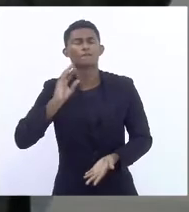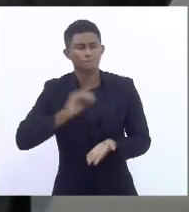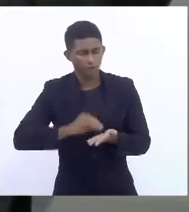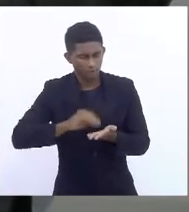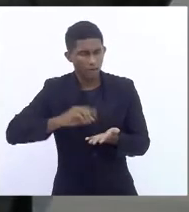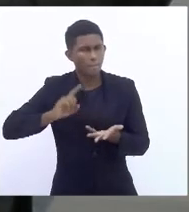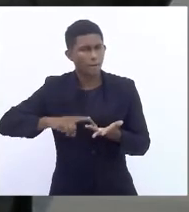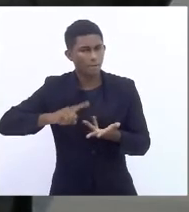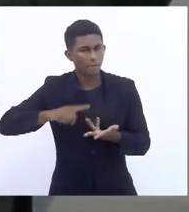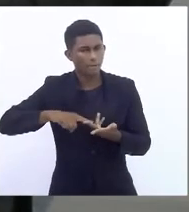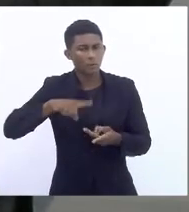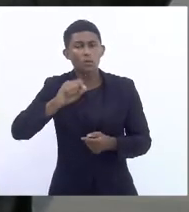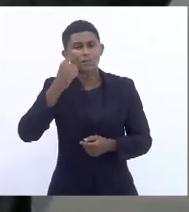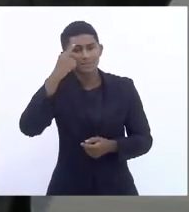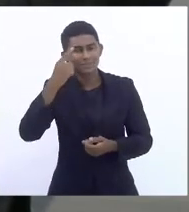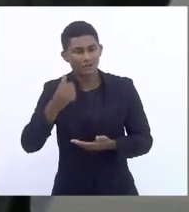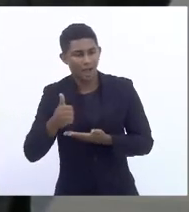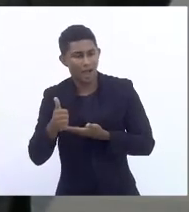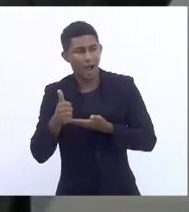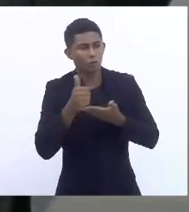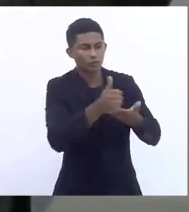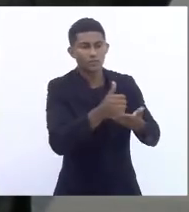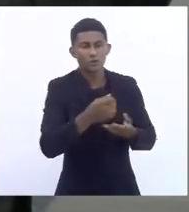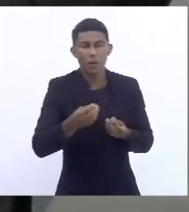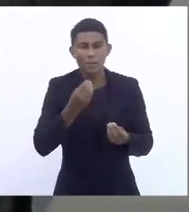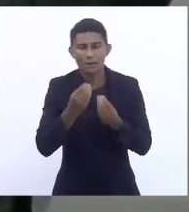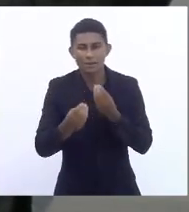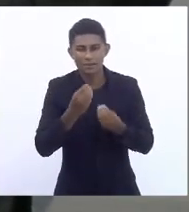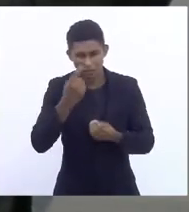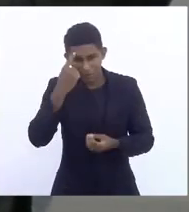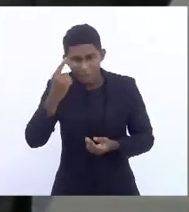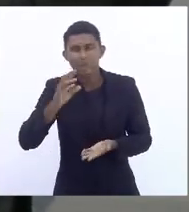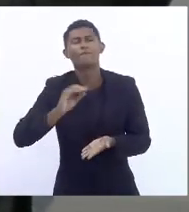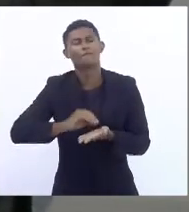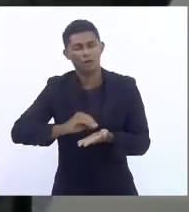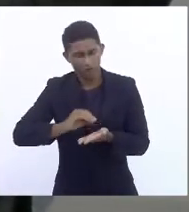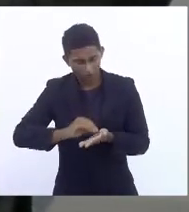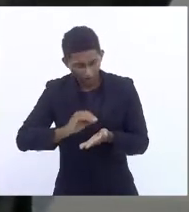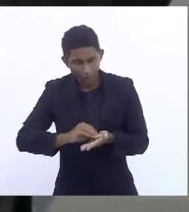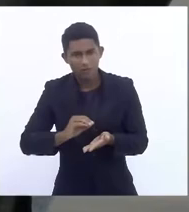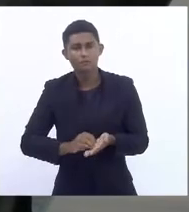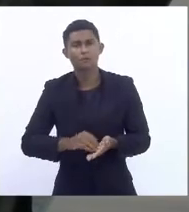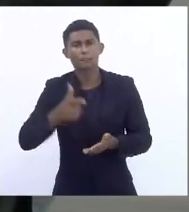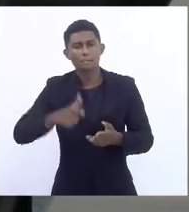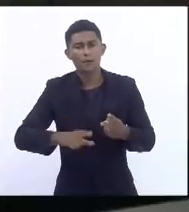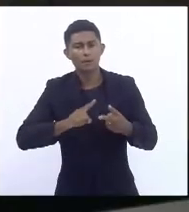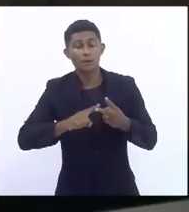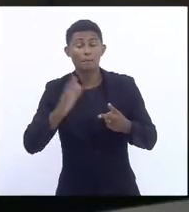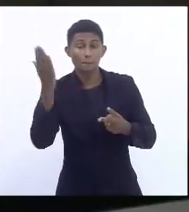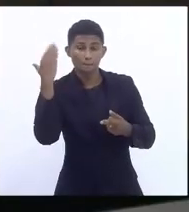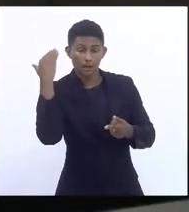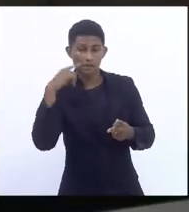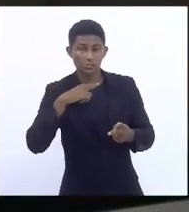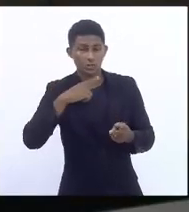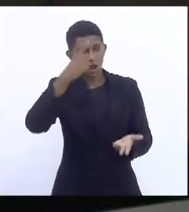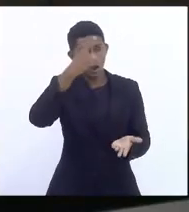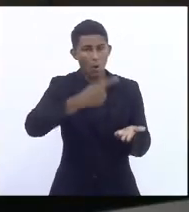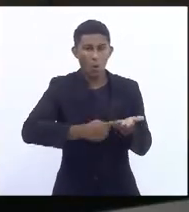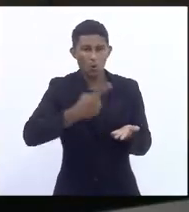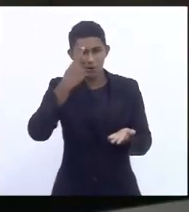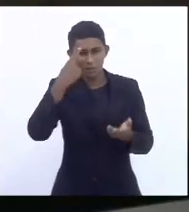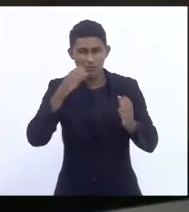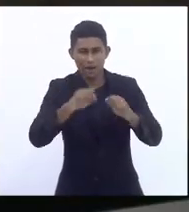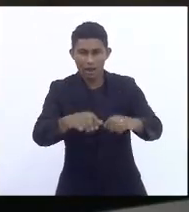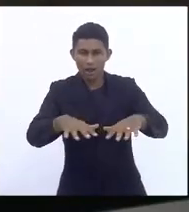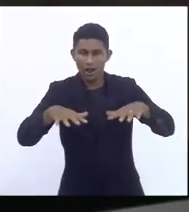auxílio alimentação, que já saiu de pauta. Tínhamos aí um acordo para ter essa audiência no dia